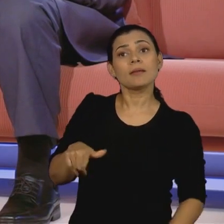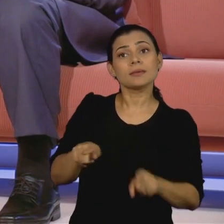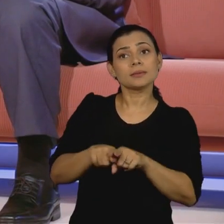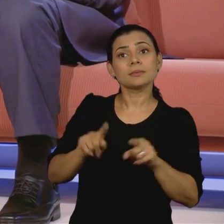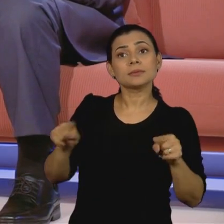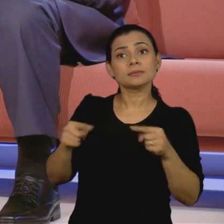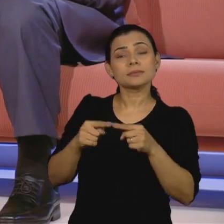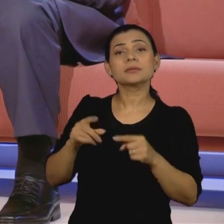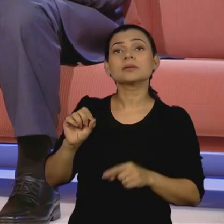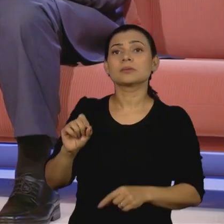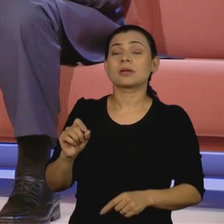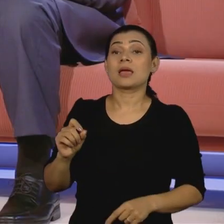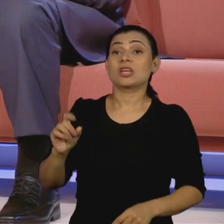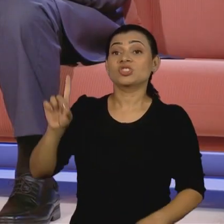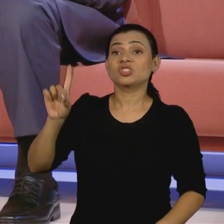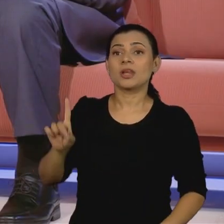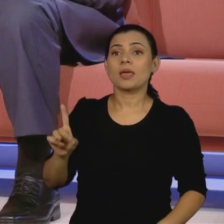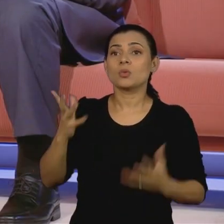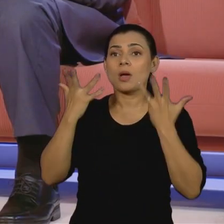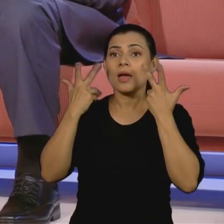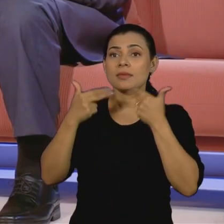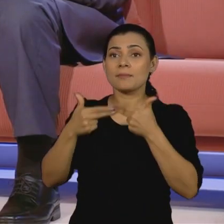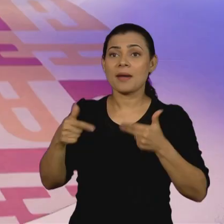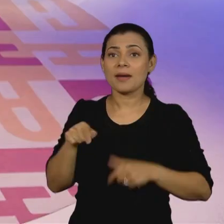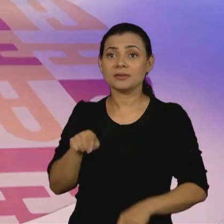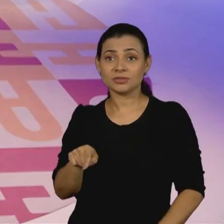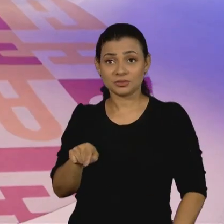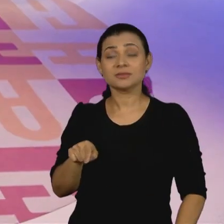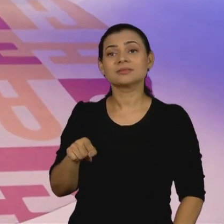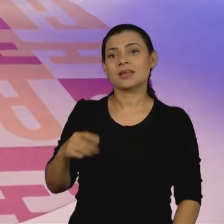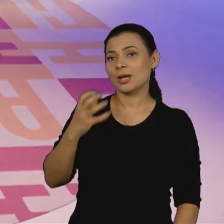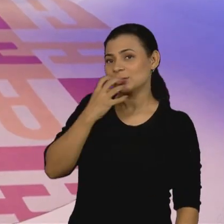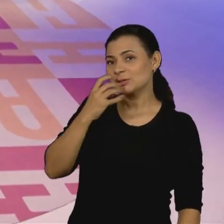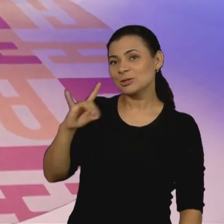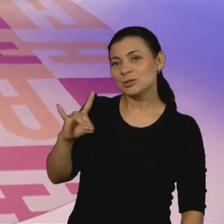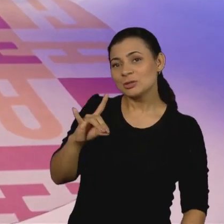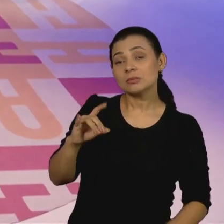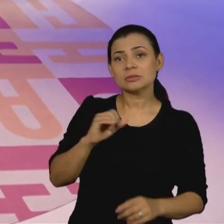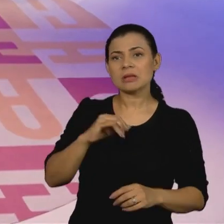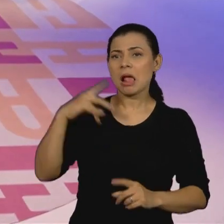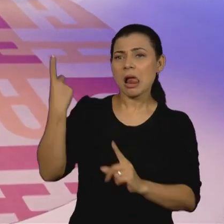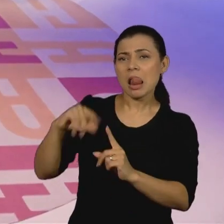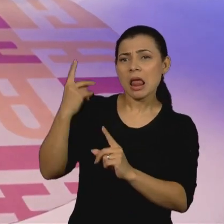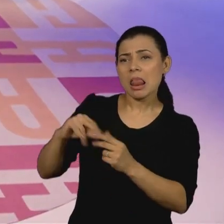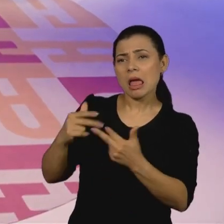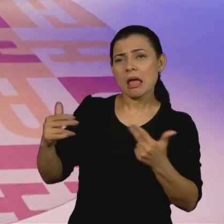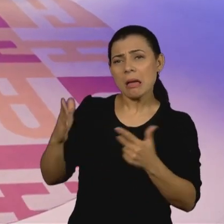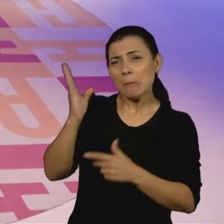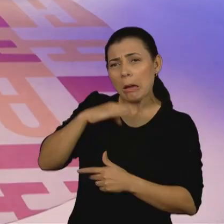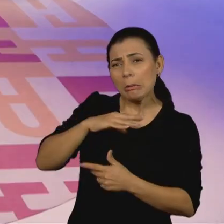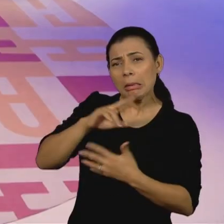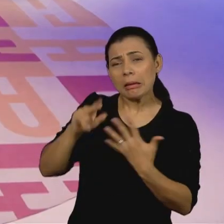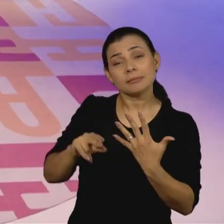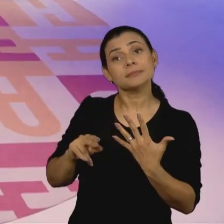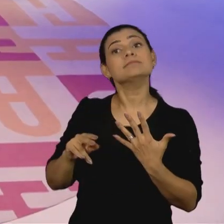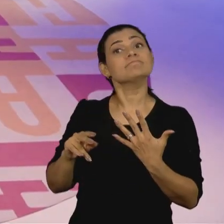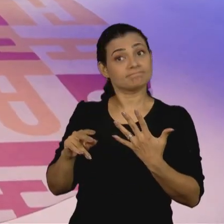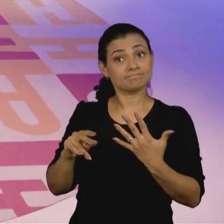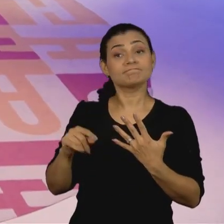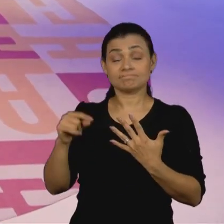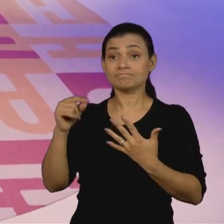tema do direito animal, né? Você tem hoje... Perversidade contra animais, né? Os crimes... Muitos desses